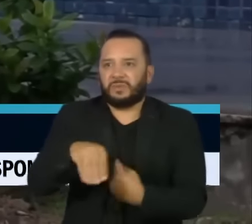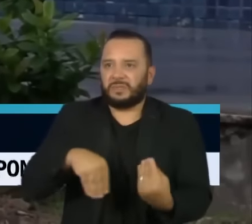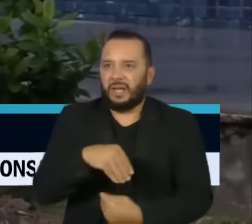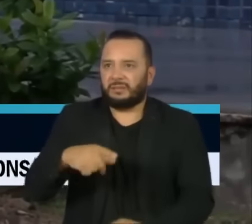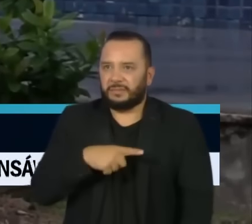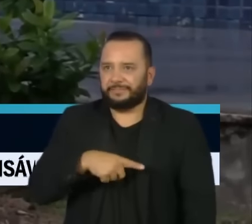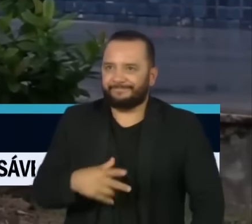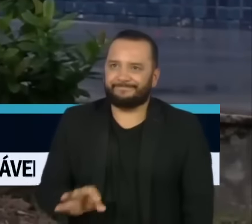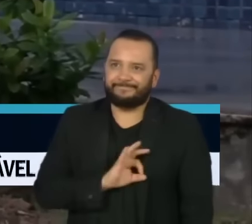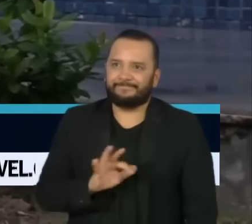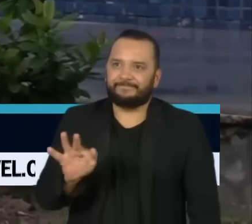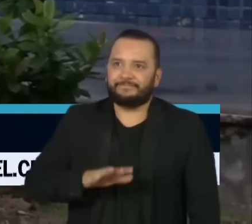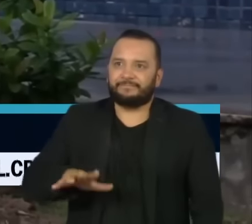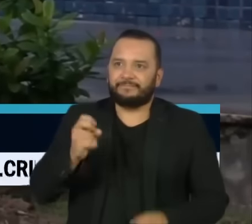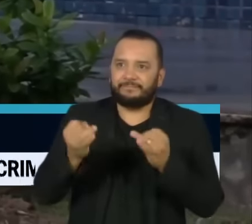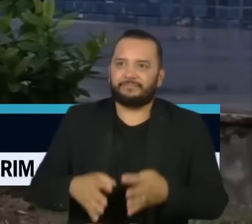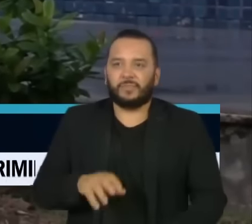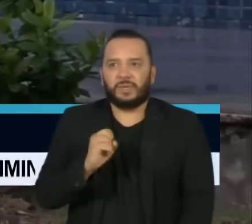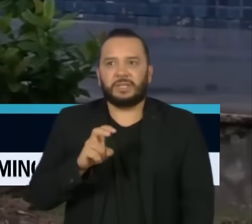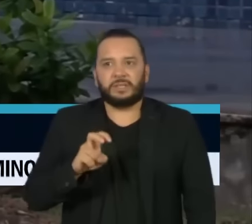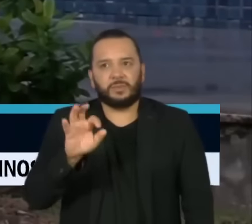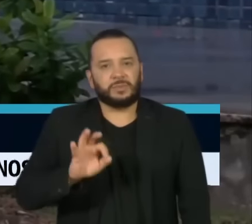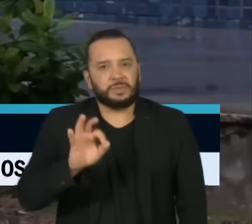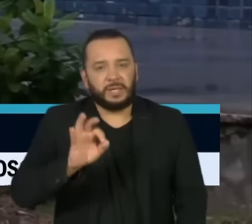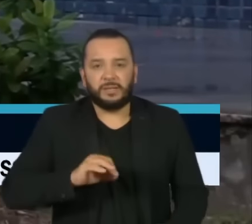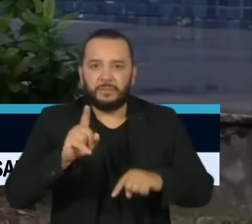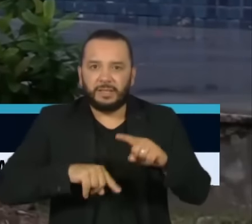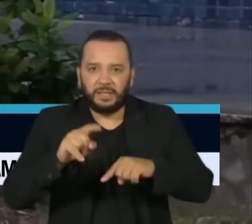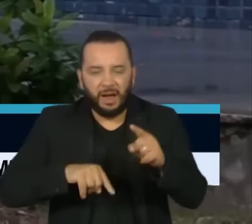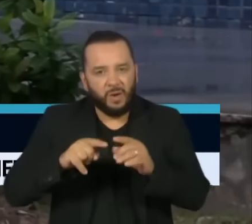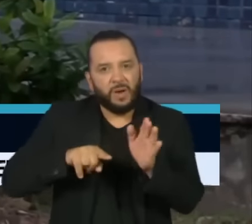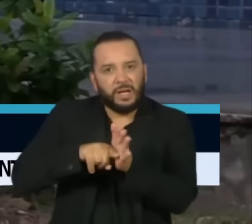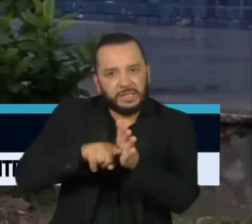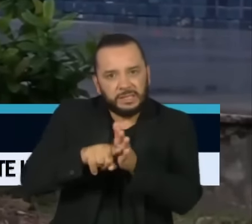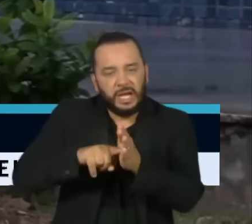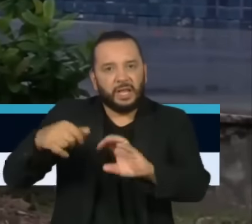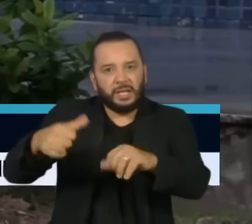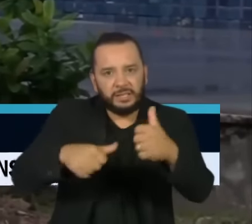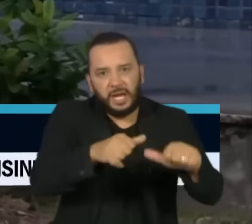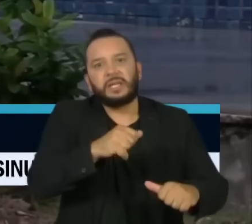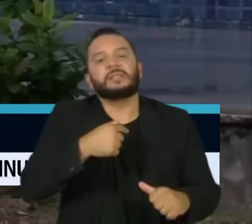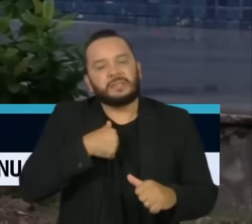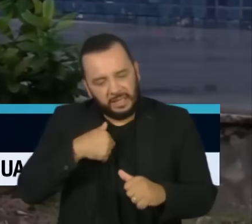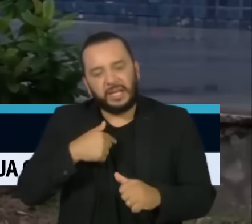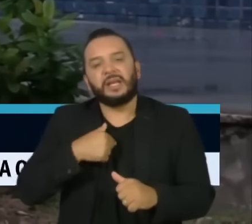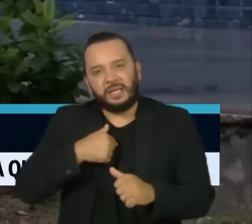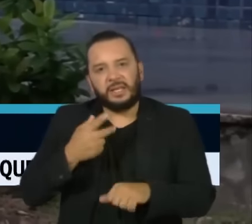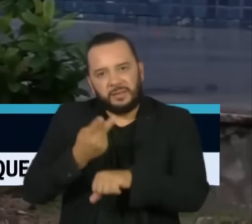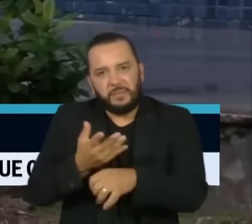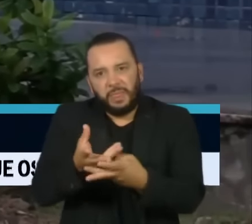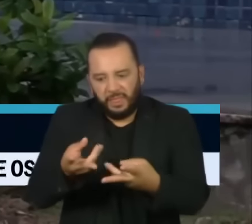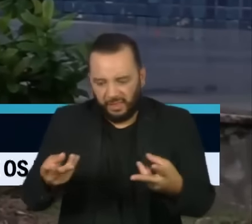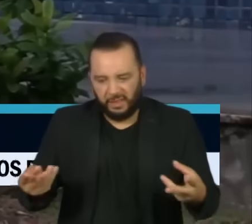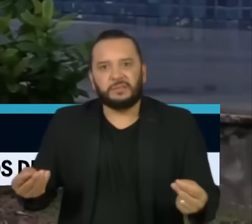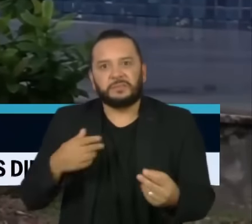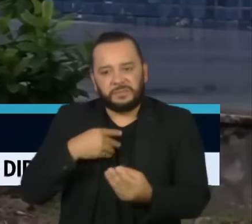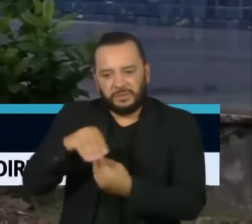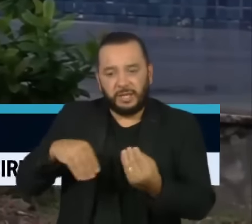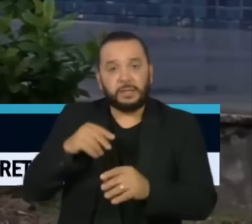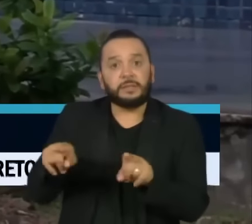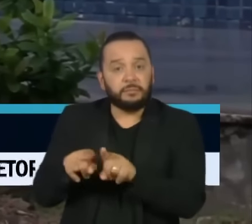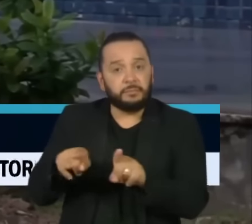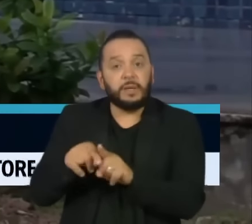Federal, 85% dos materiais analisados apresentam indícios de contaminação por mercúrio. As amostras de